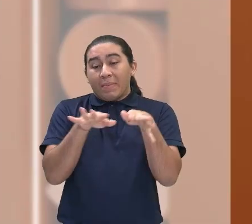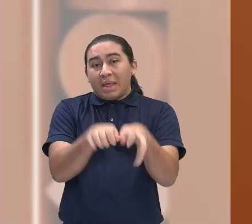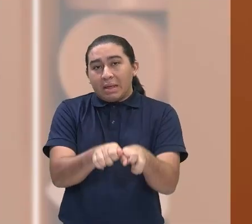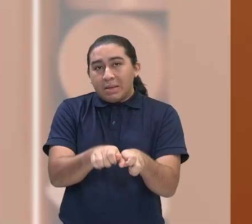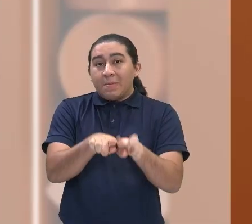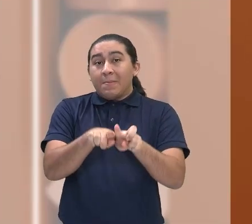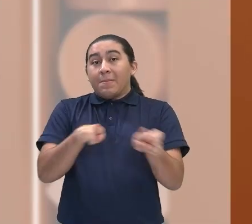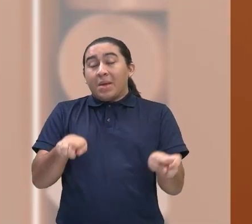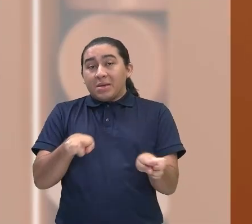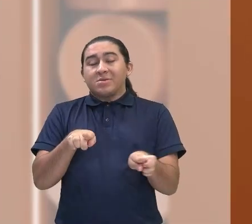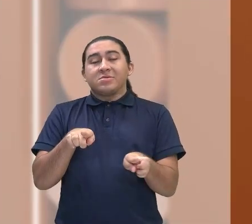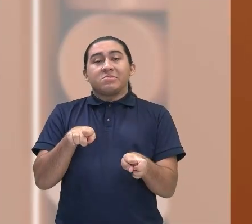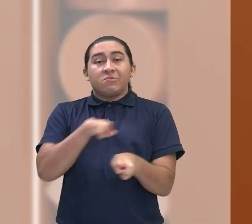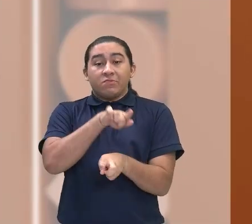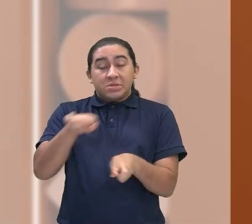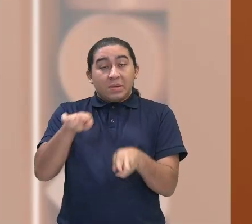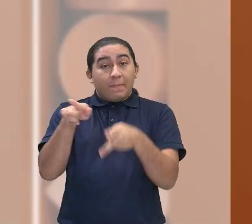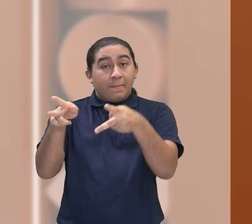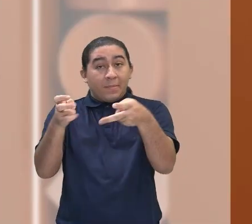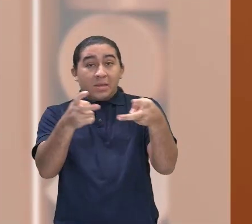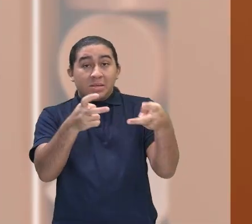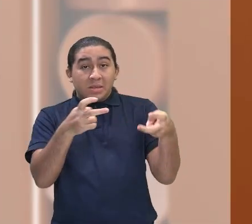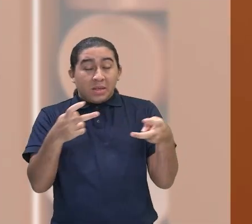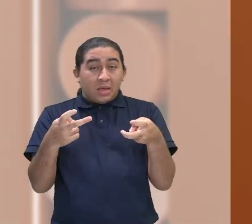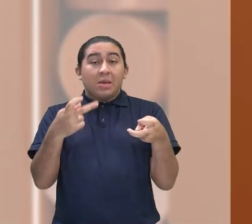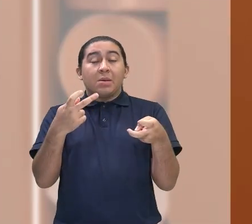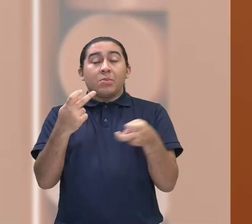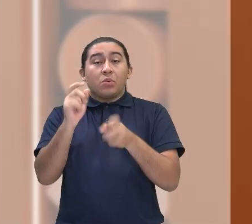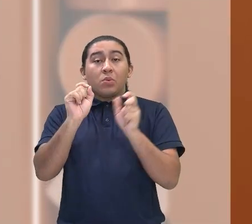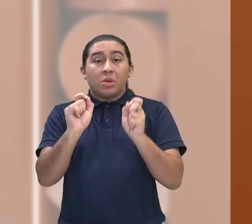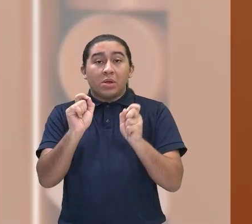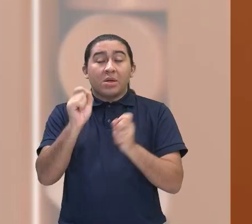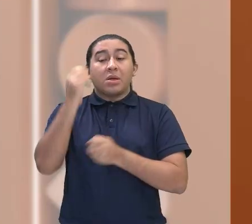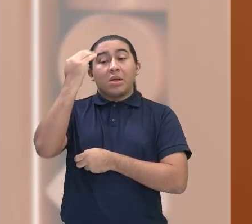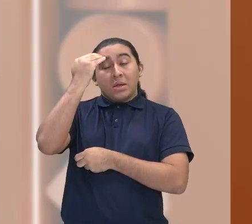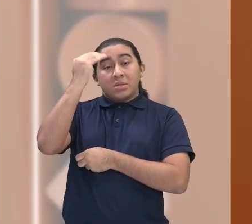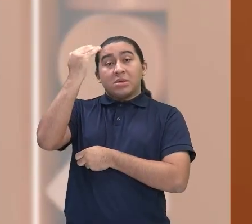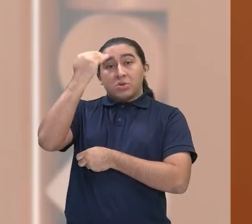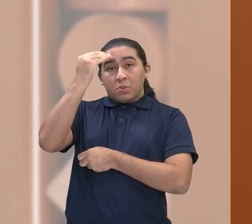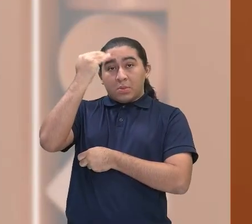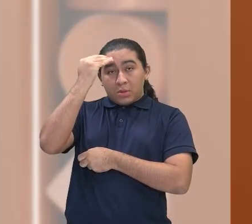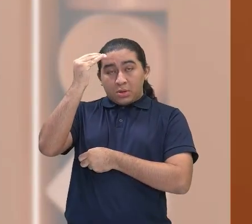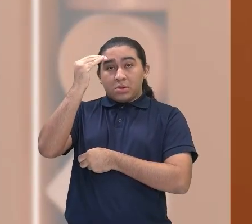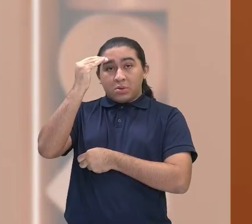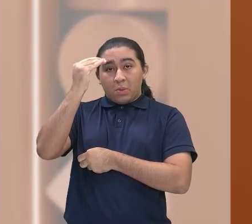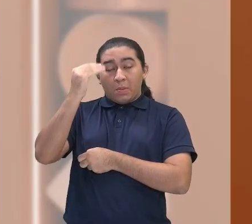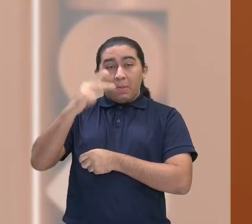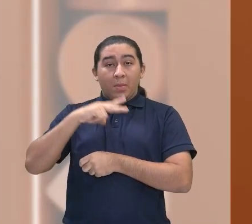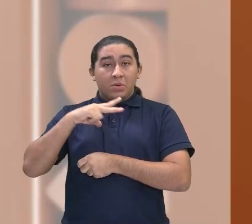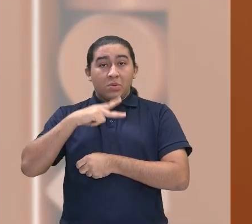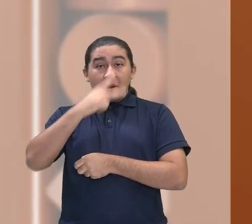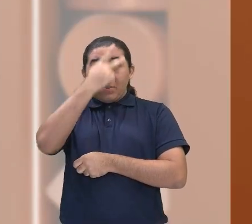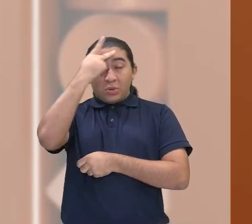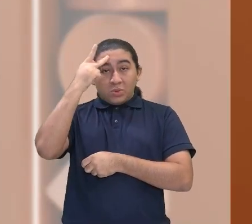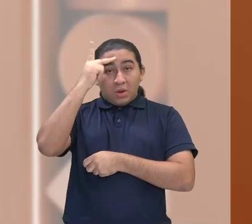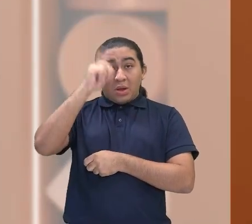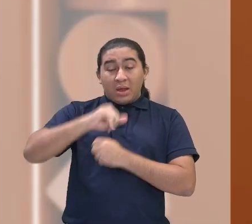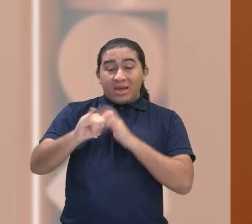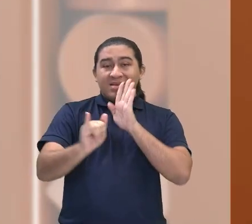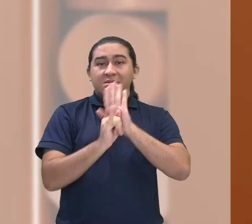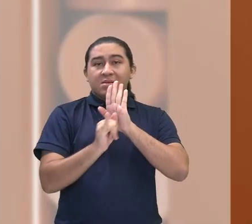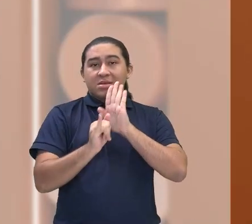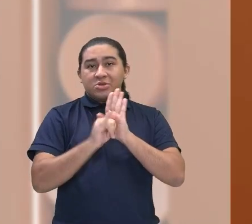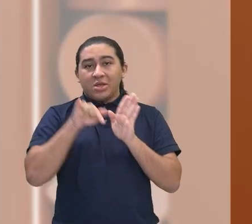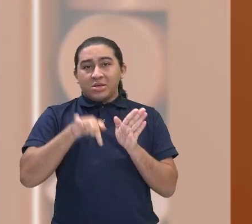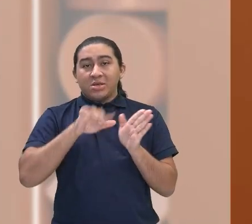fazem parte da sua compreensão como um amazônida, como,